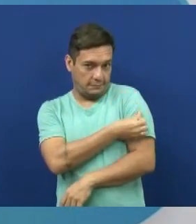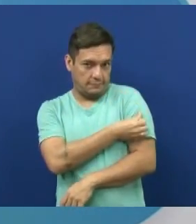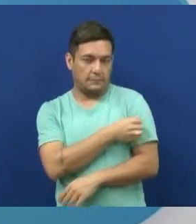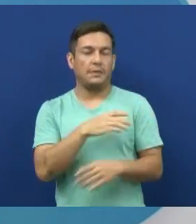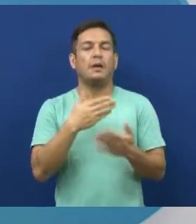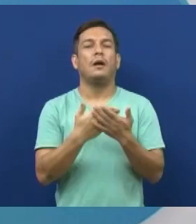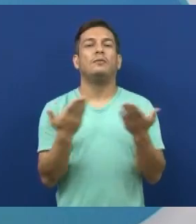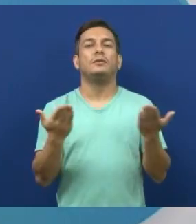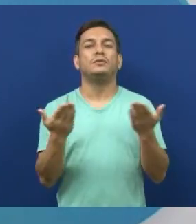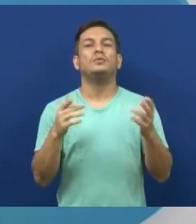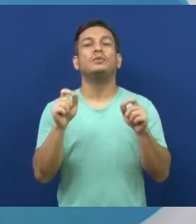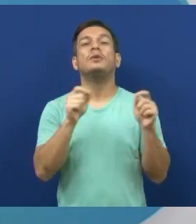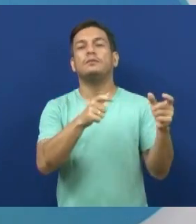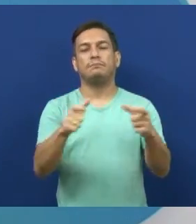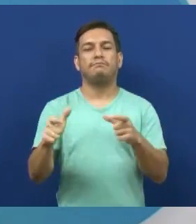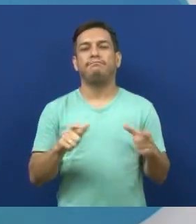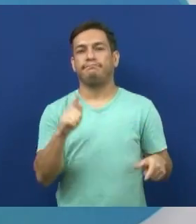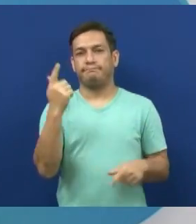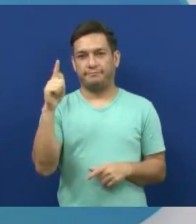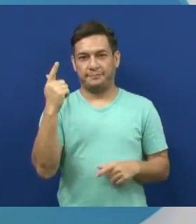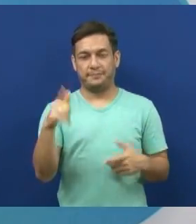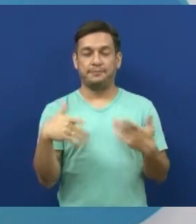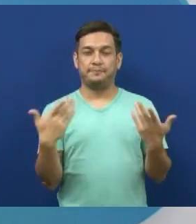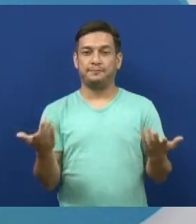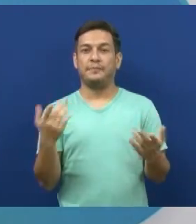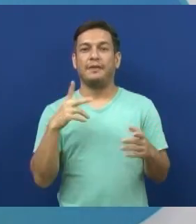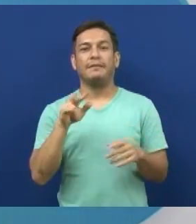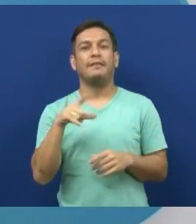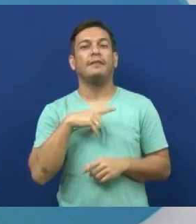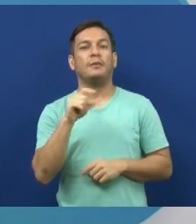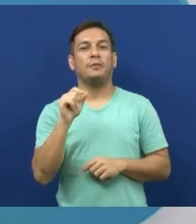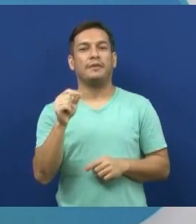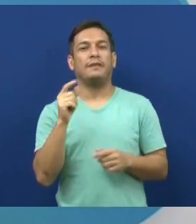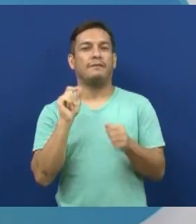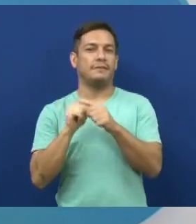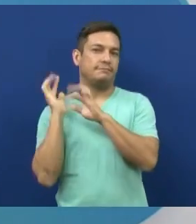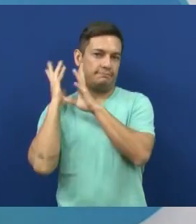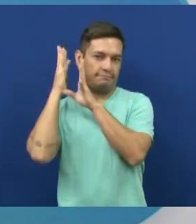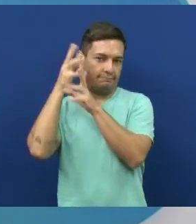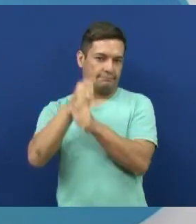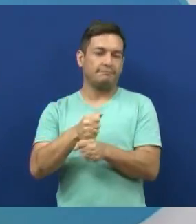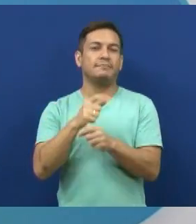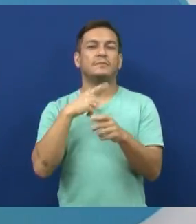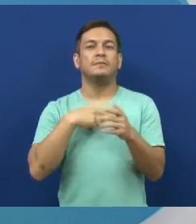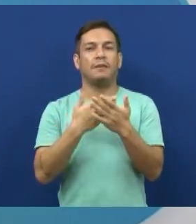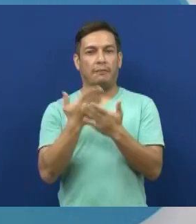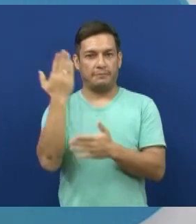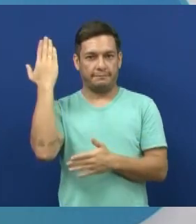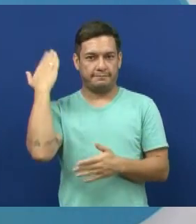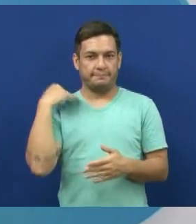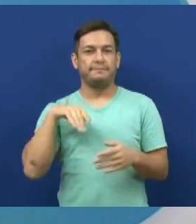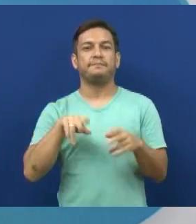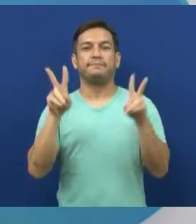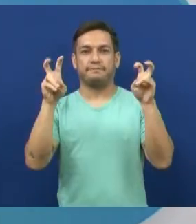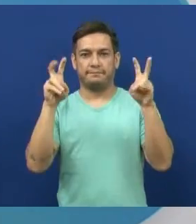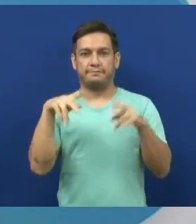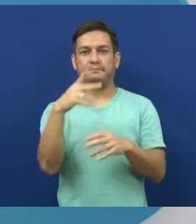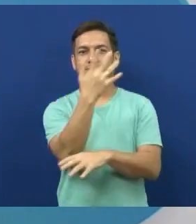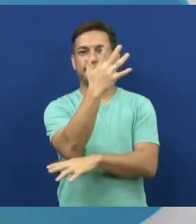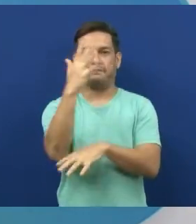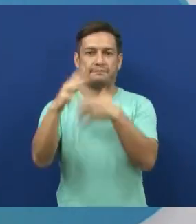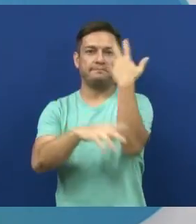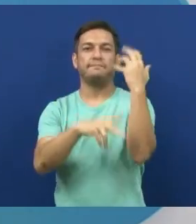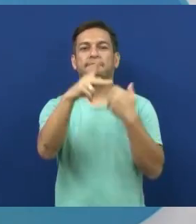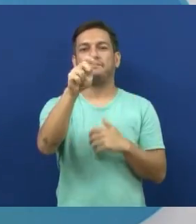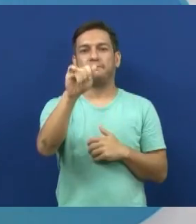sobre o espaço geográfico. Nela, a gente vai ter que retomar algumas coisas da aula passada sobre paisagens,